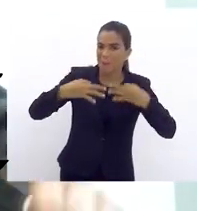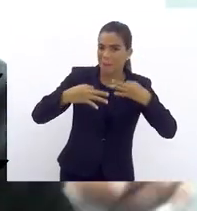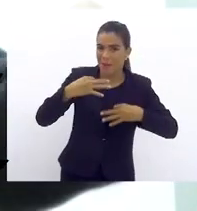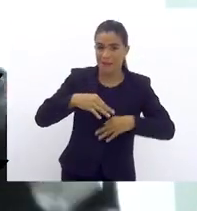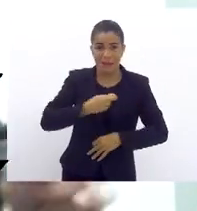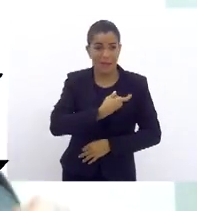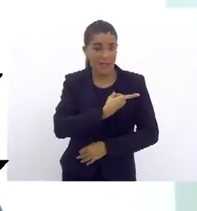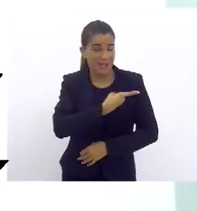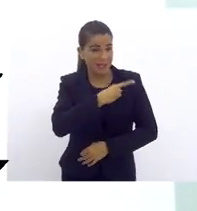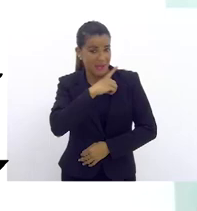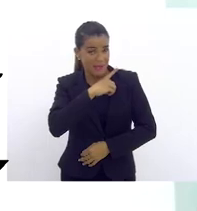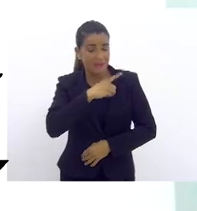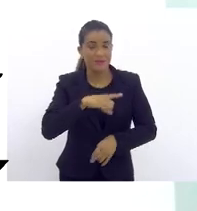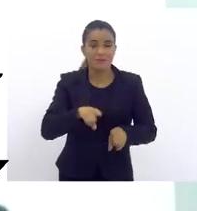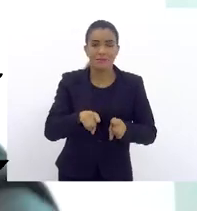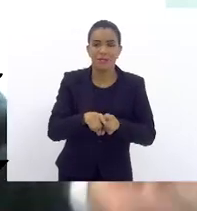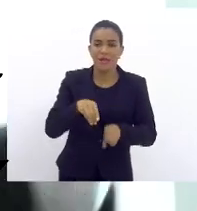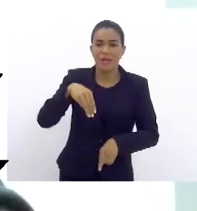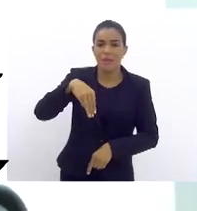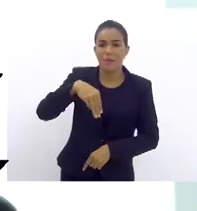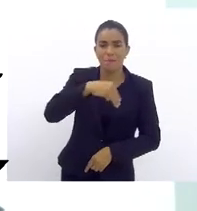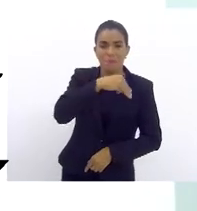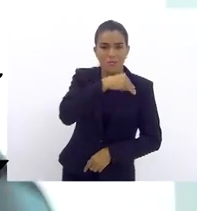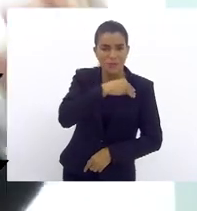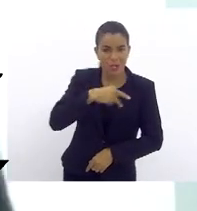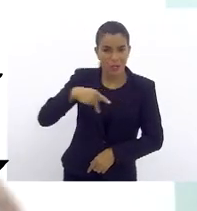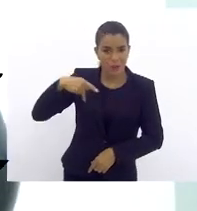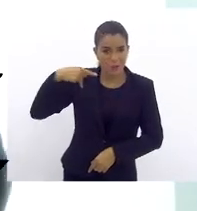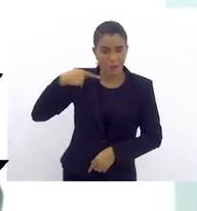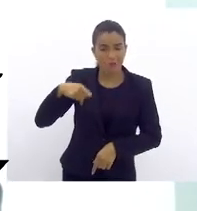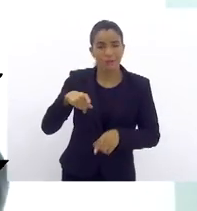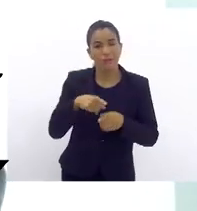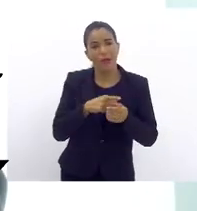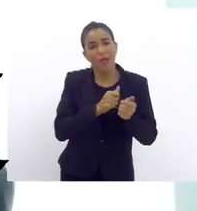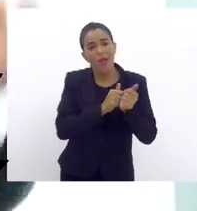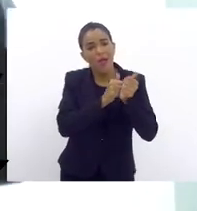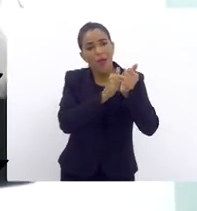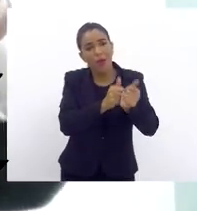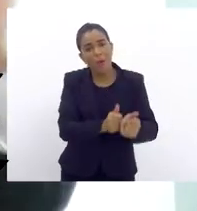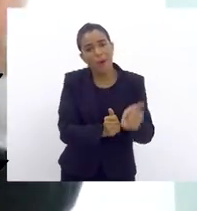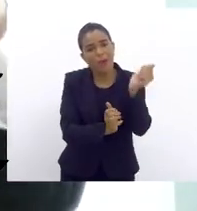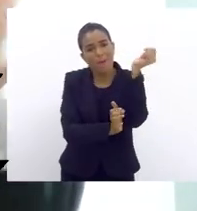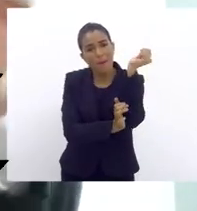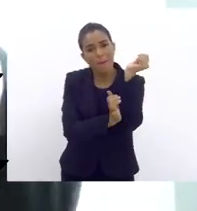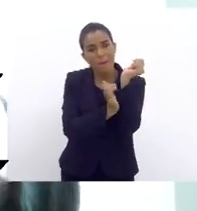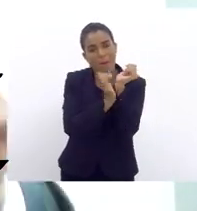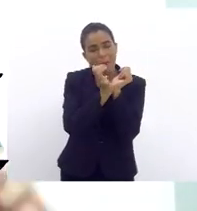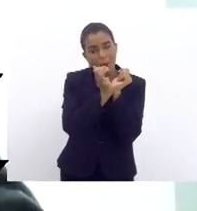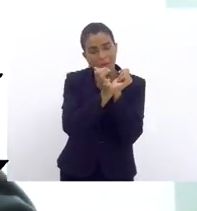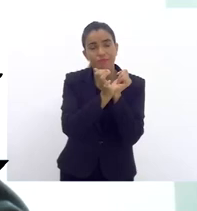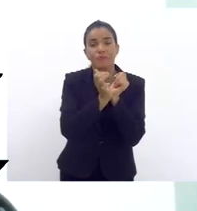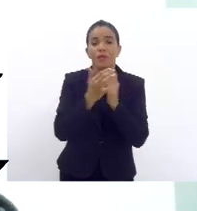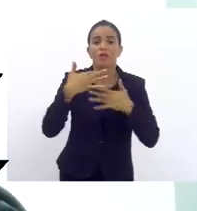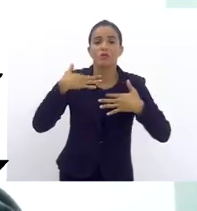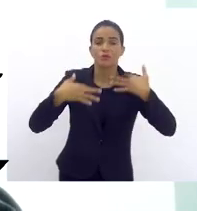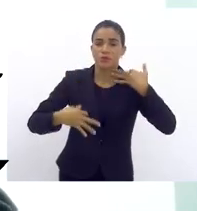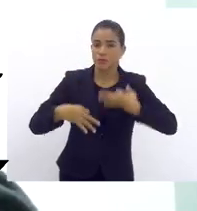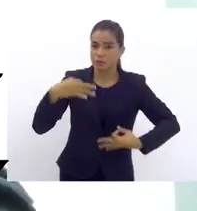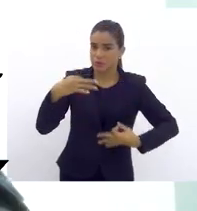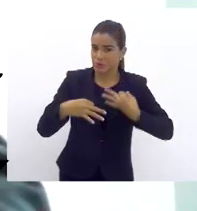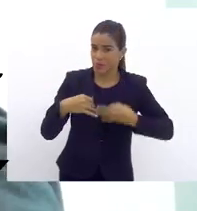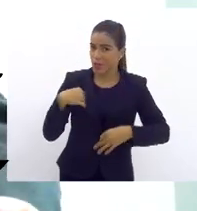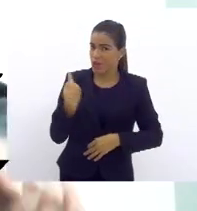delegacia mas o MP que depois já propuração que vai acompanhar o judiciário que depois vai julgar inclusive com detalhe que nós inclusive